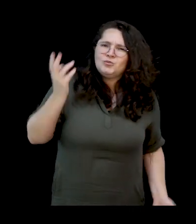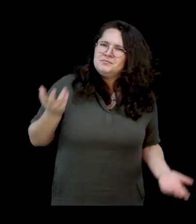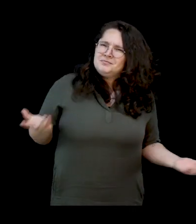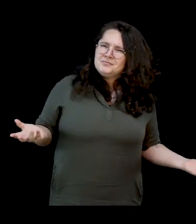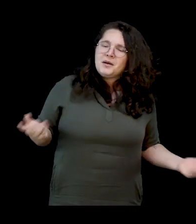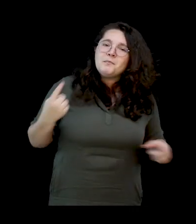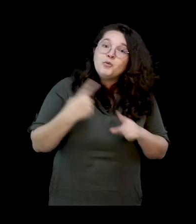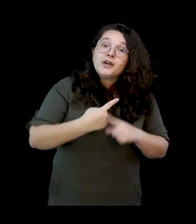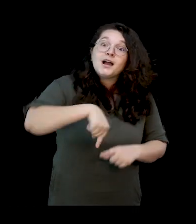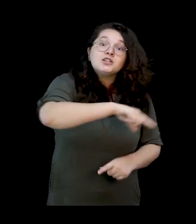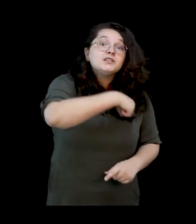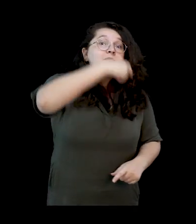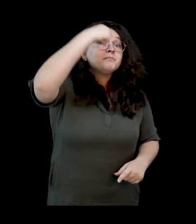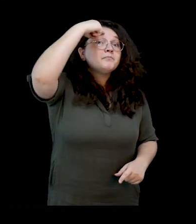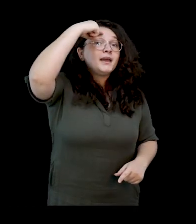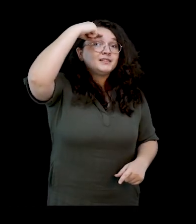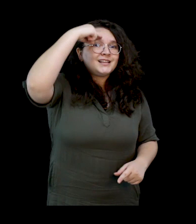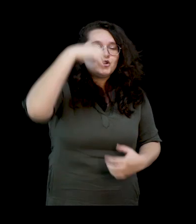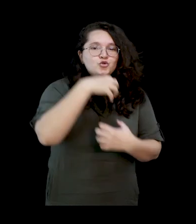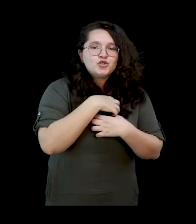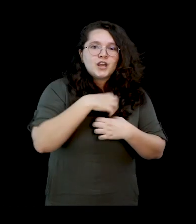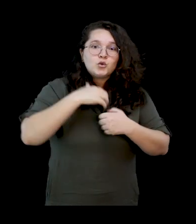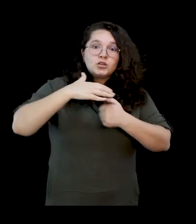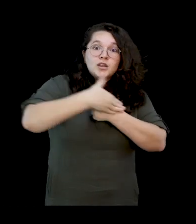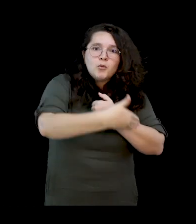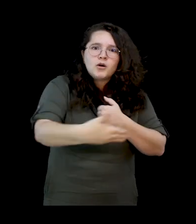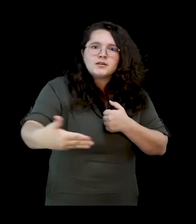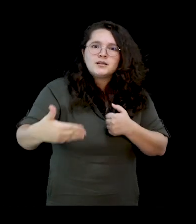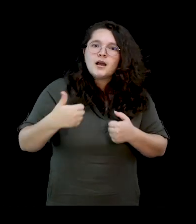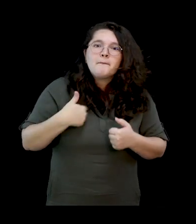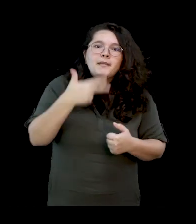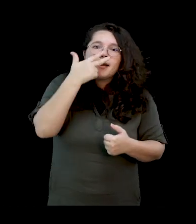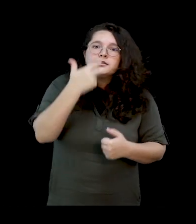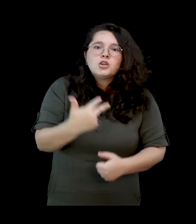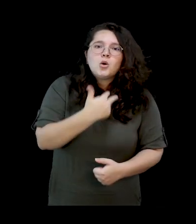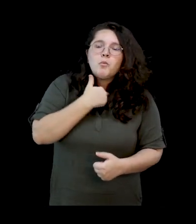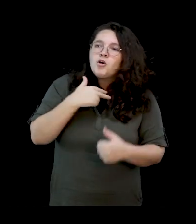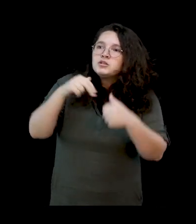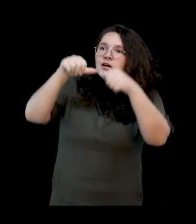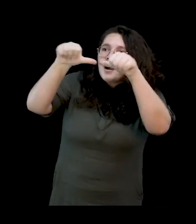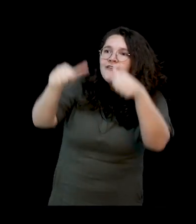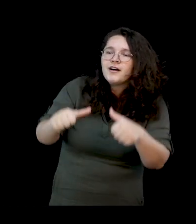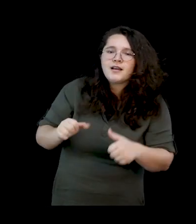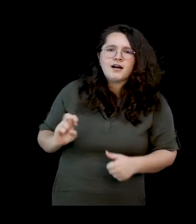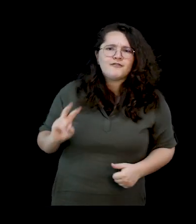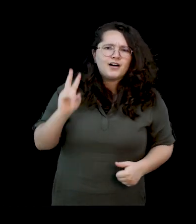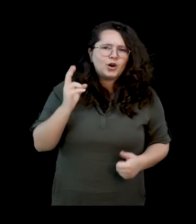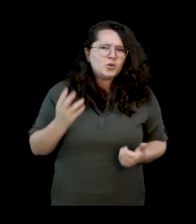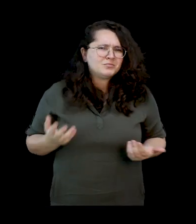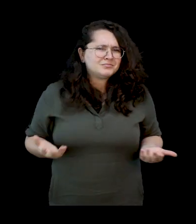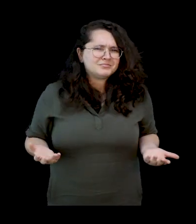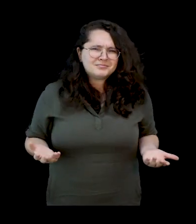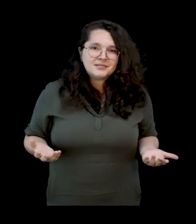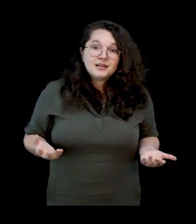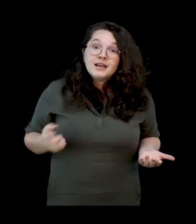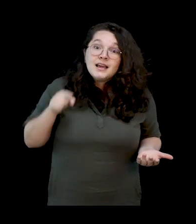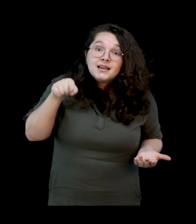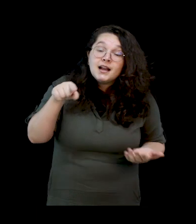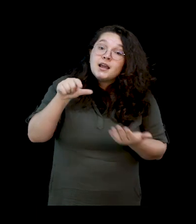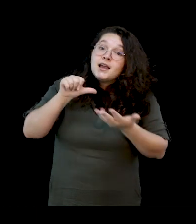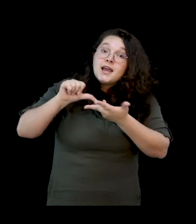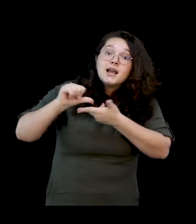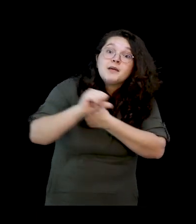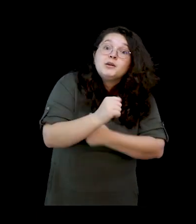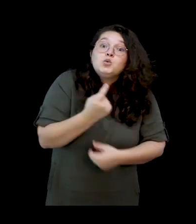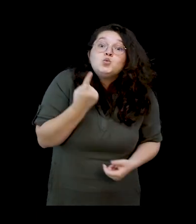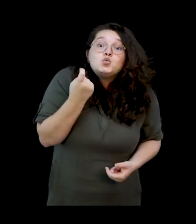de democracia que nós temos hoje impede que você faça uma avaliação do valor, que é o único elemento capaz de